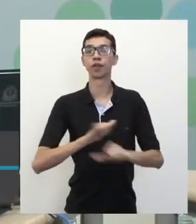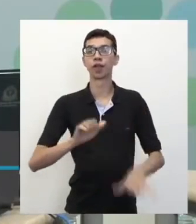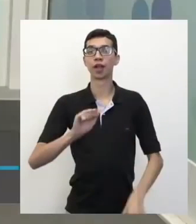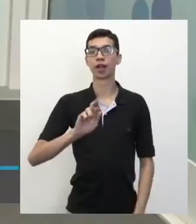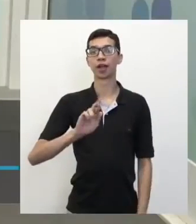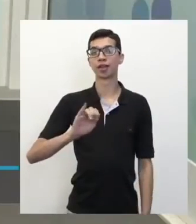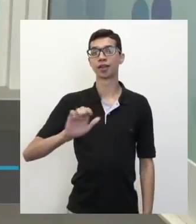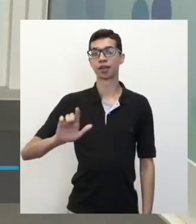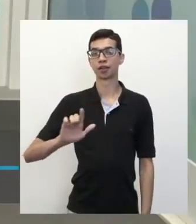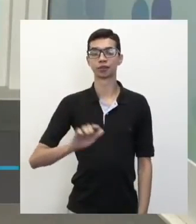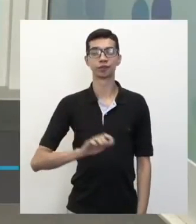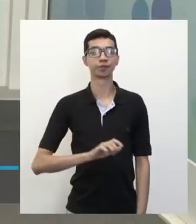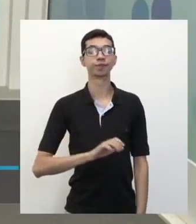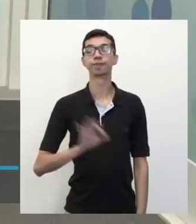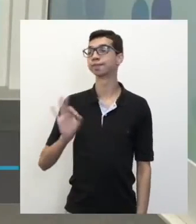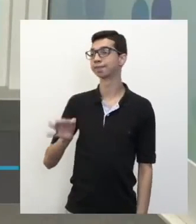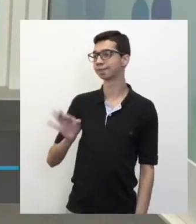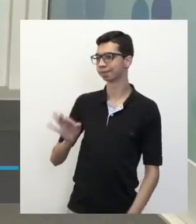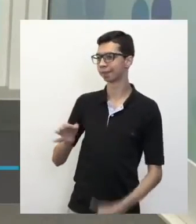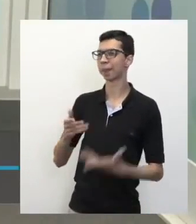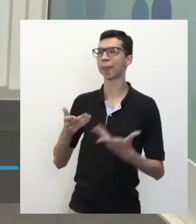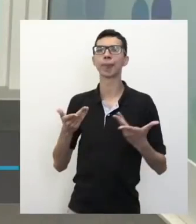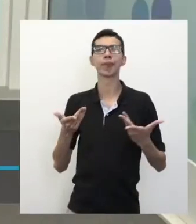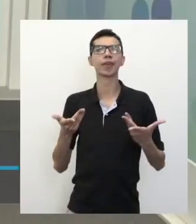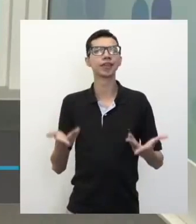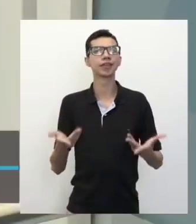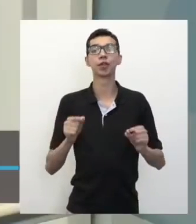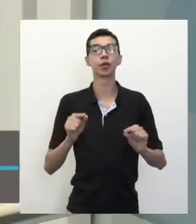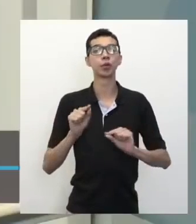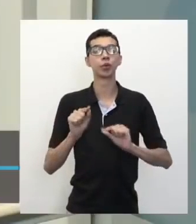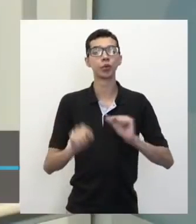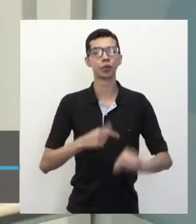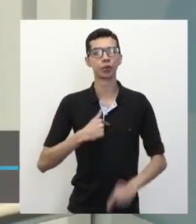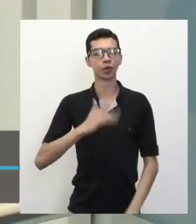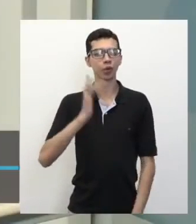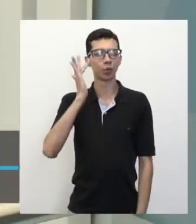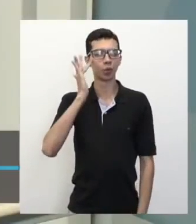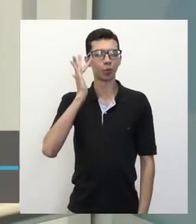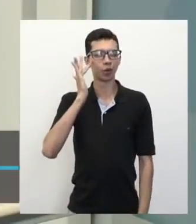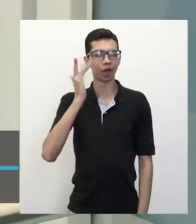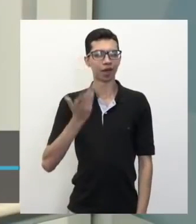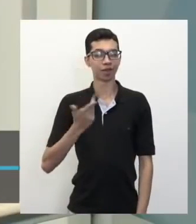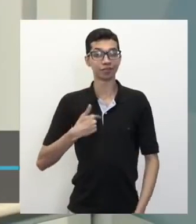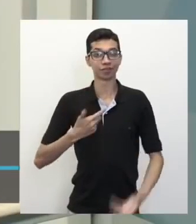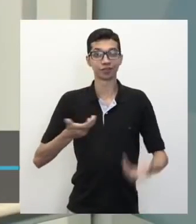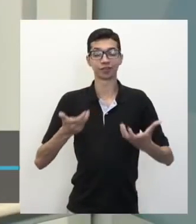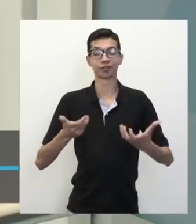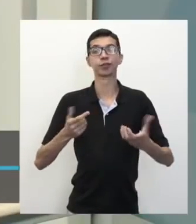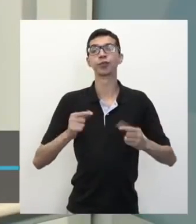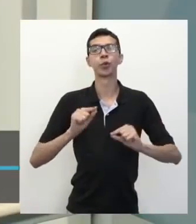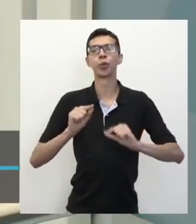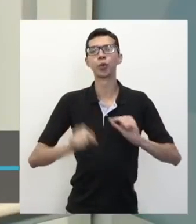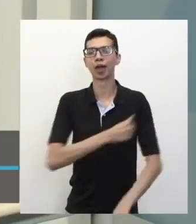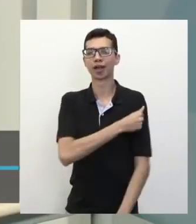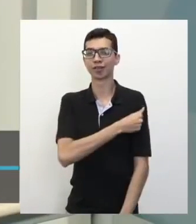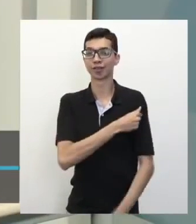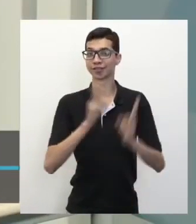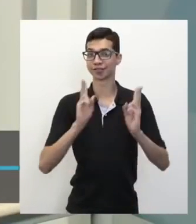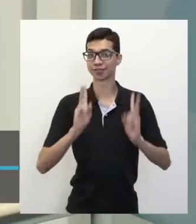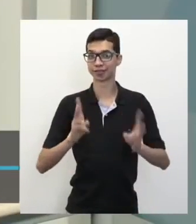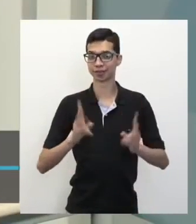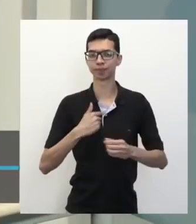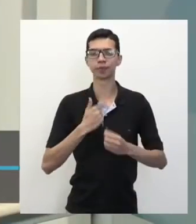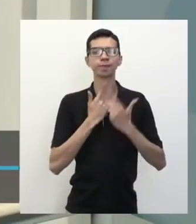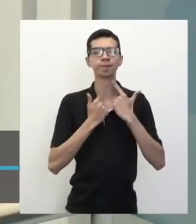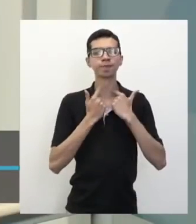E, gente, sabe o que acontece? Sabe o que eu acho assim, o que eu pretendo com os meus alunos sempre, né? E não é